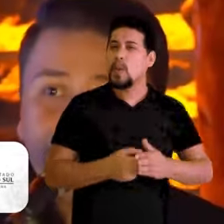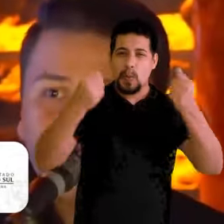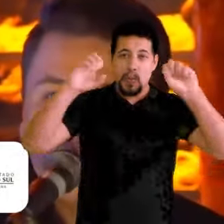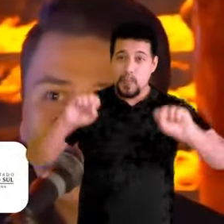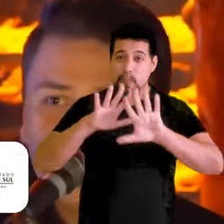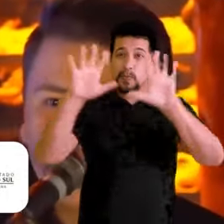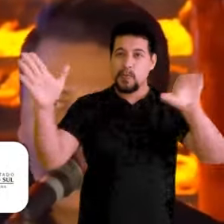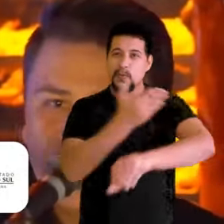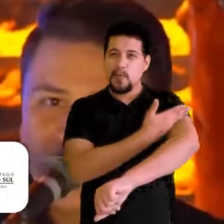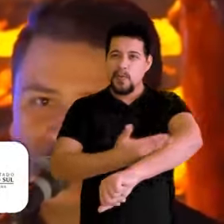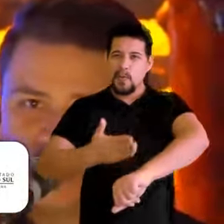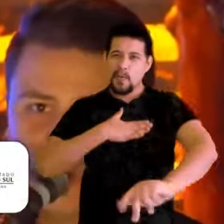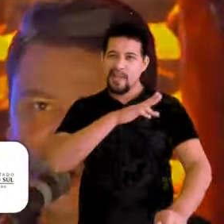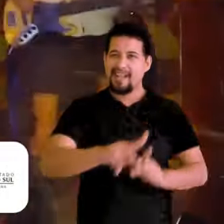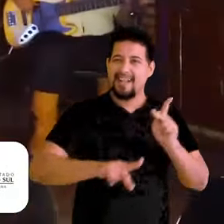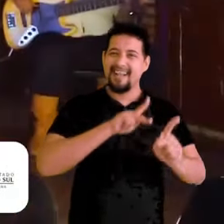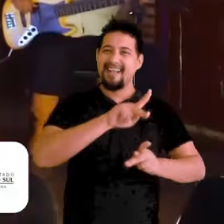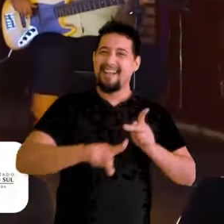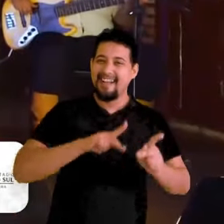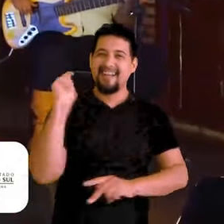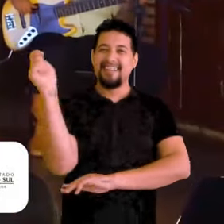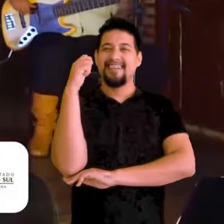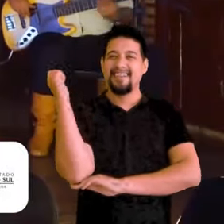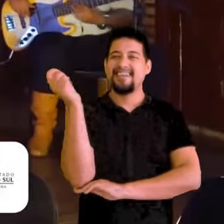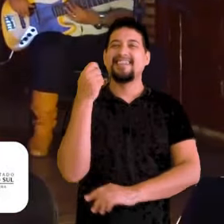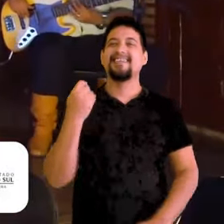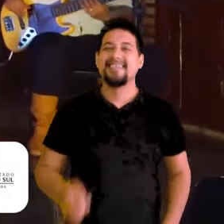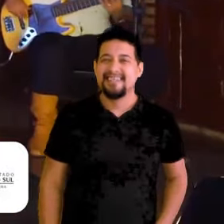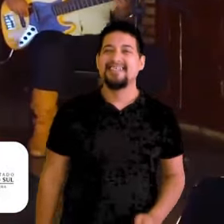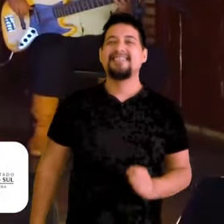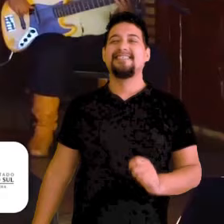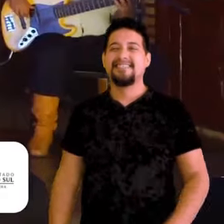bem transparente nos costumes do meu povo.